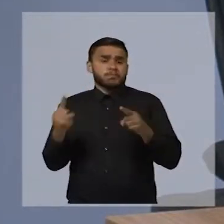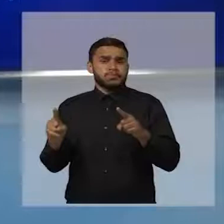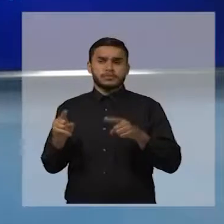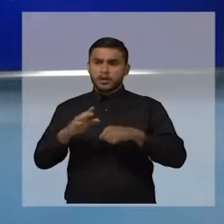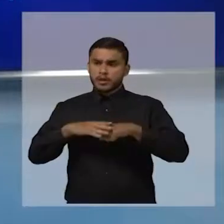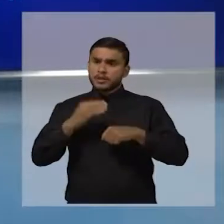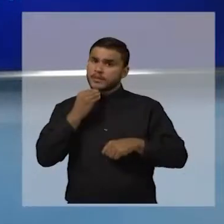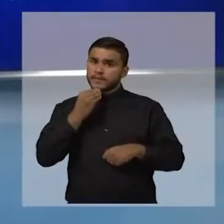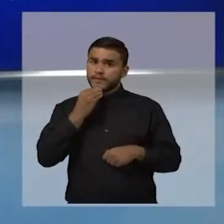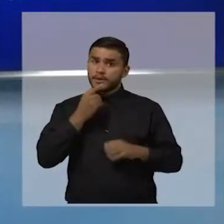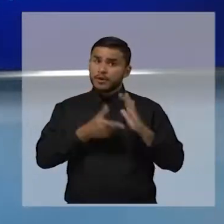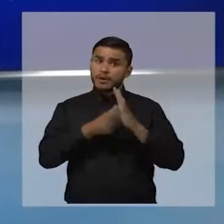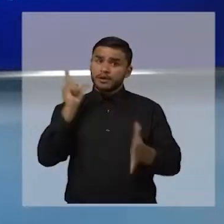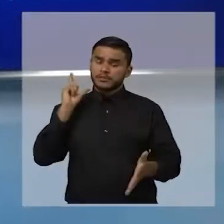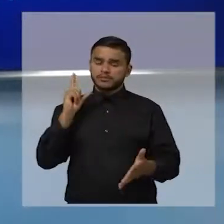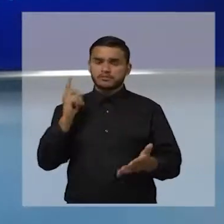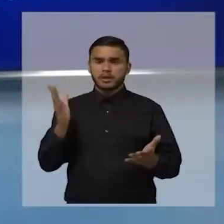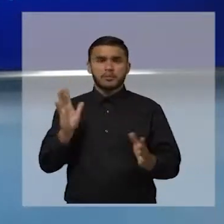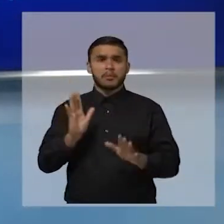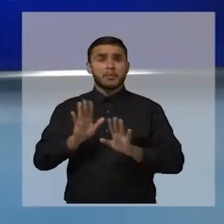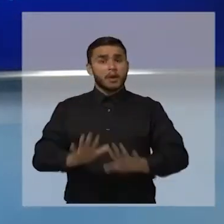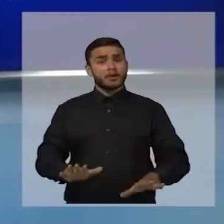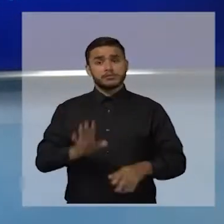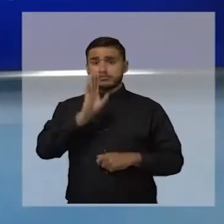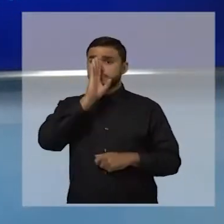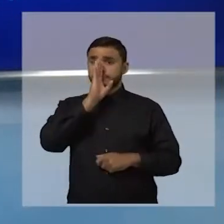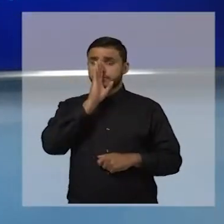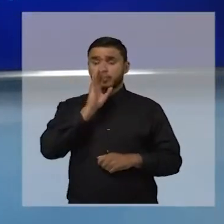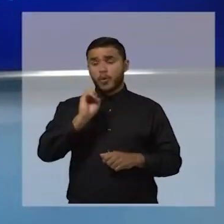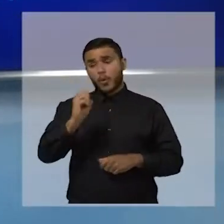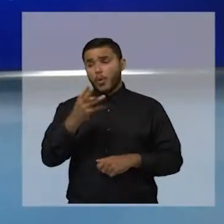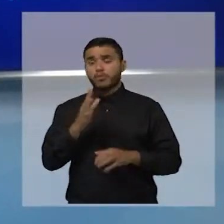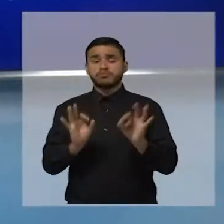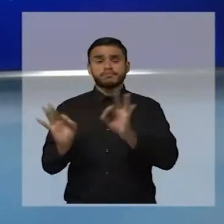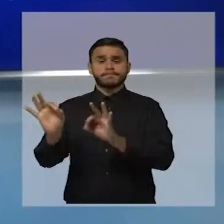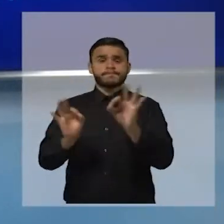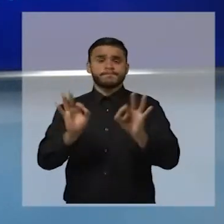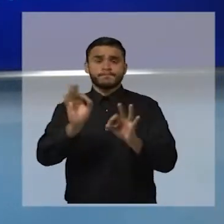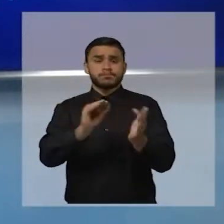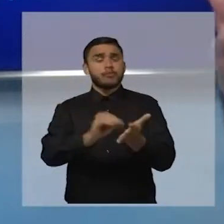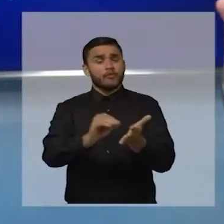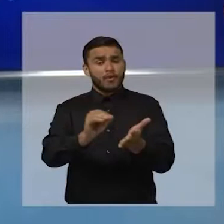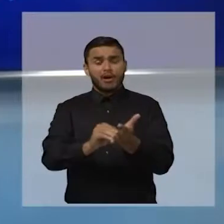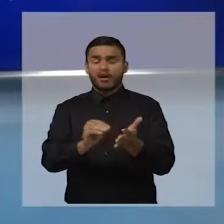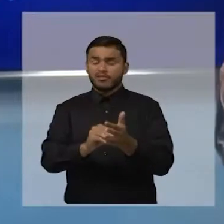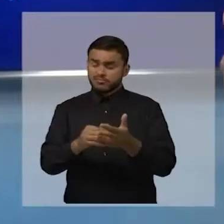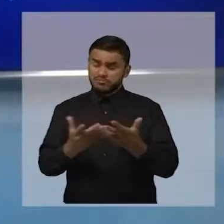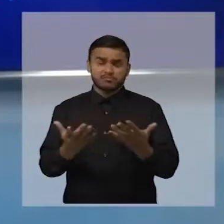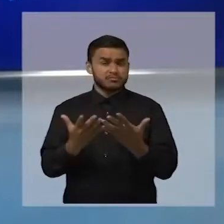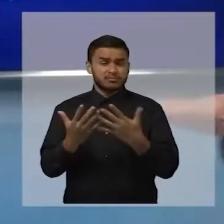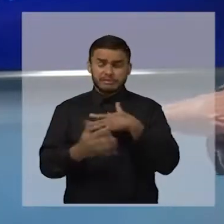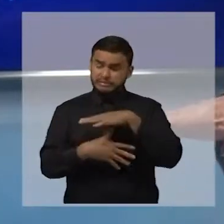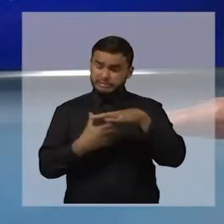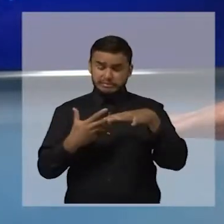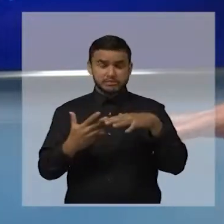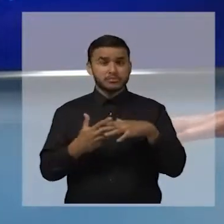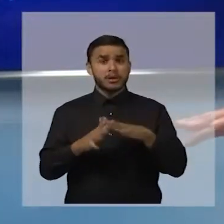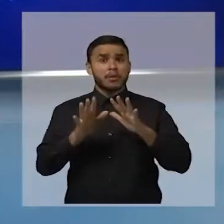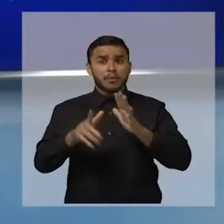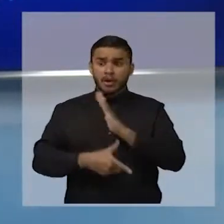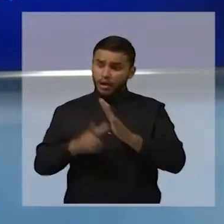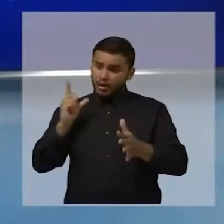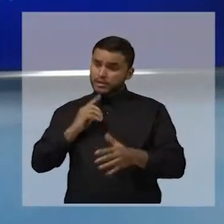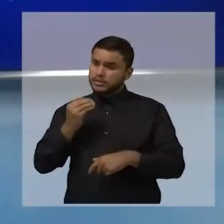não enfrentar o problema, ou pelo fato de não ter sido bem gerido. porque as ações e os investimentos existiram,